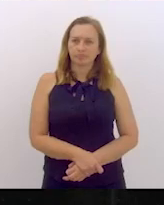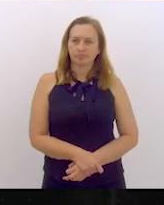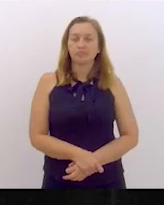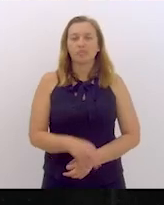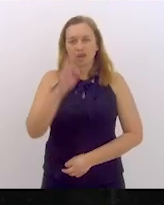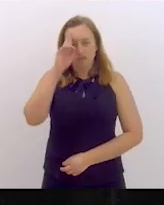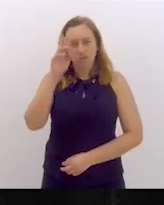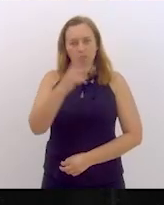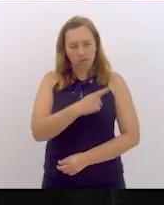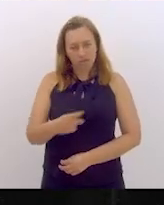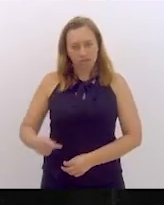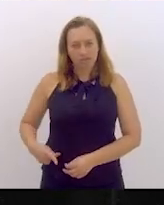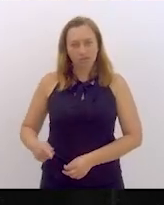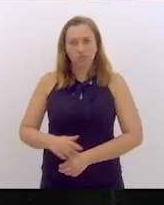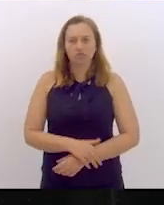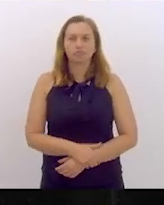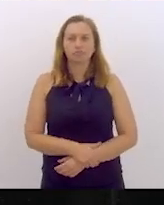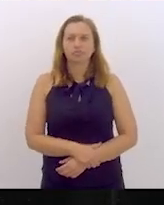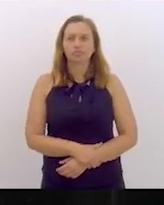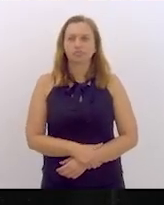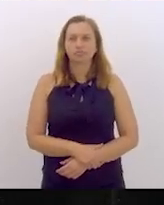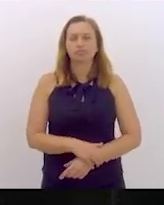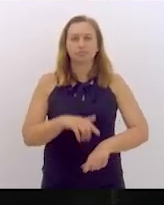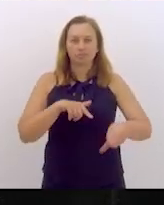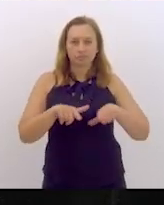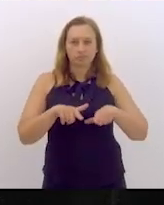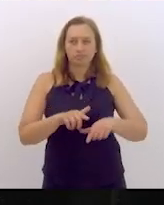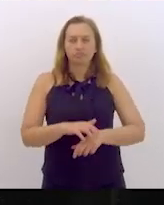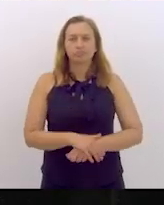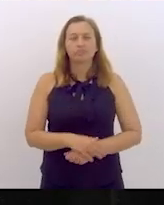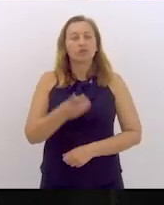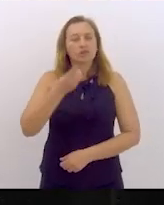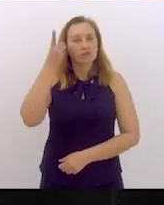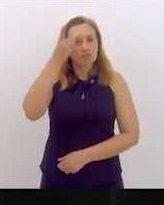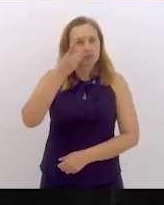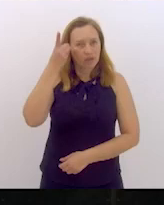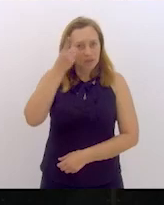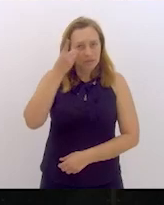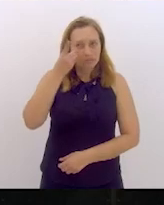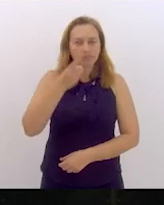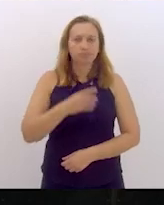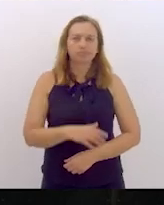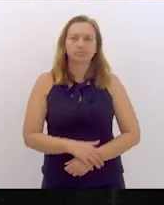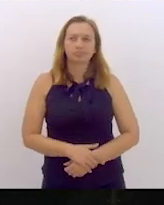seu presidente em exercício Deputado